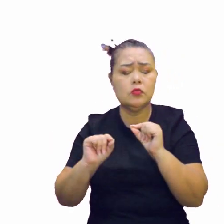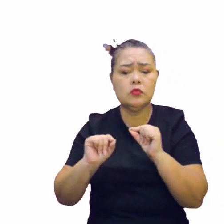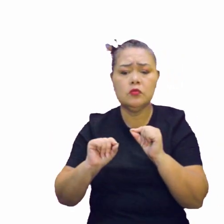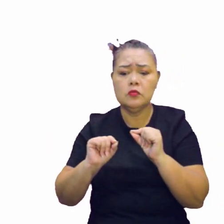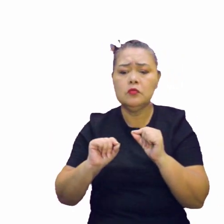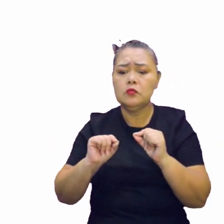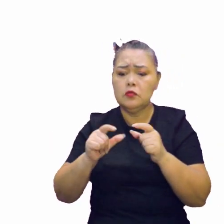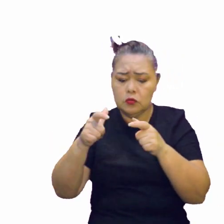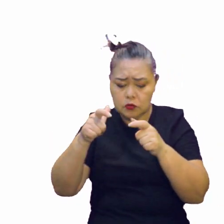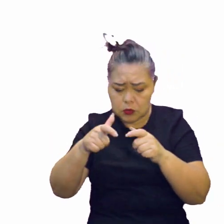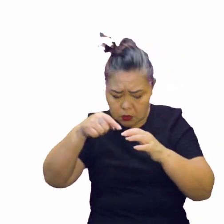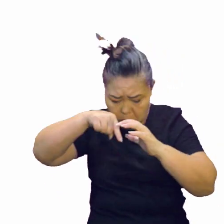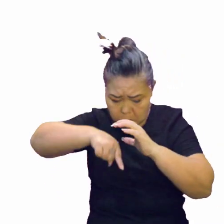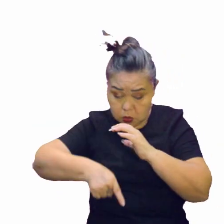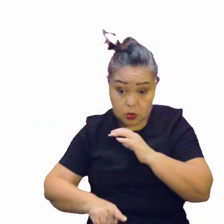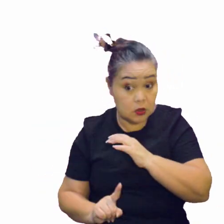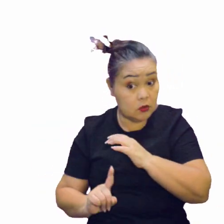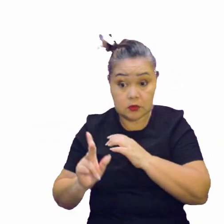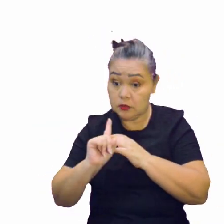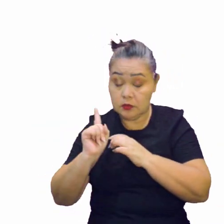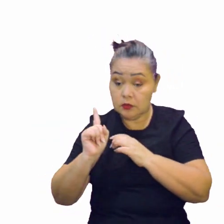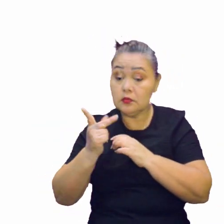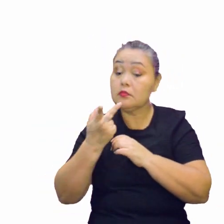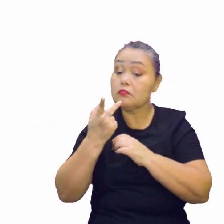estou falando de uma demanda que você vai